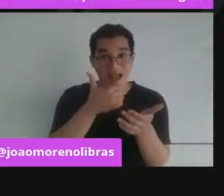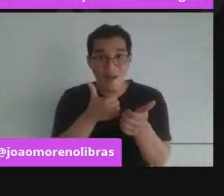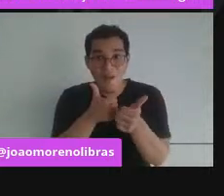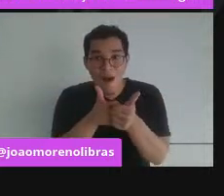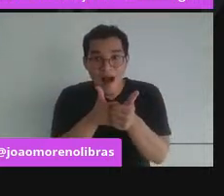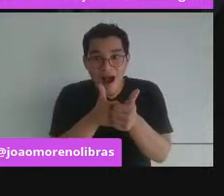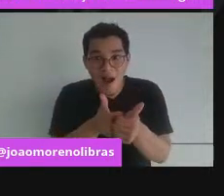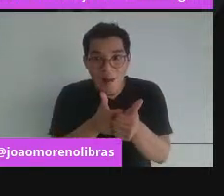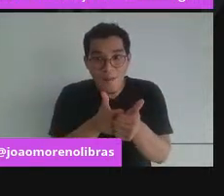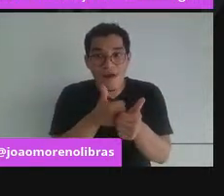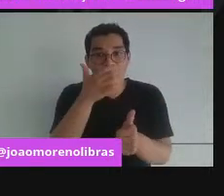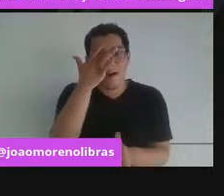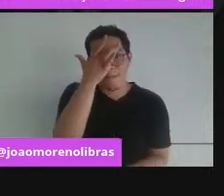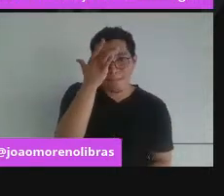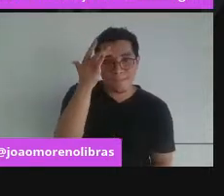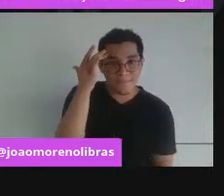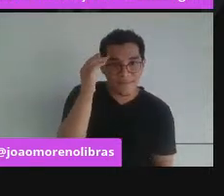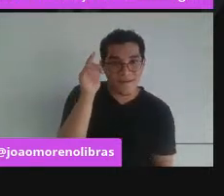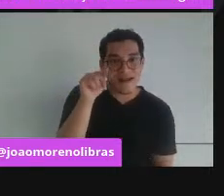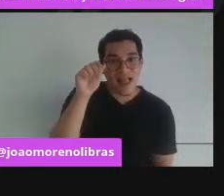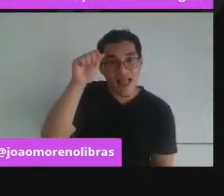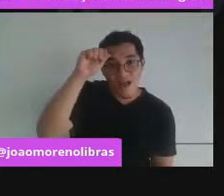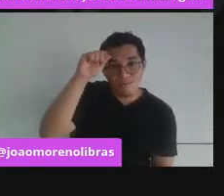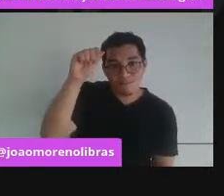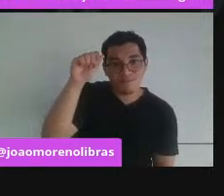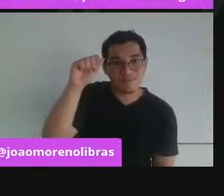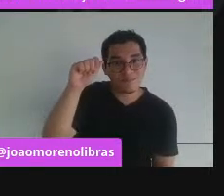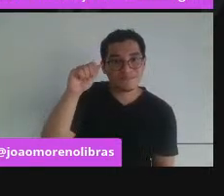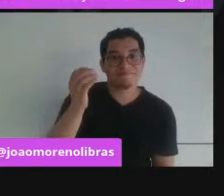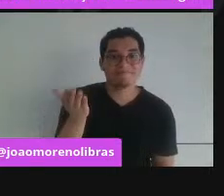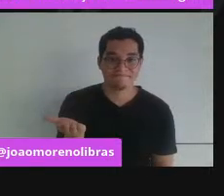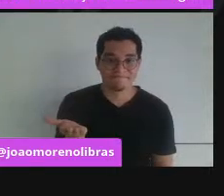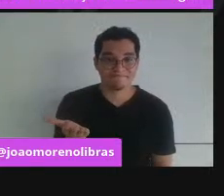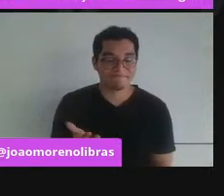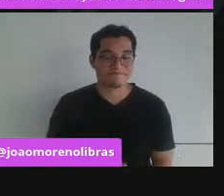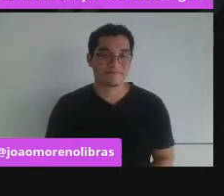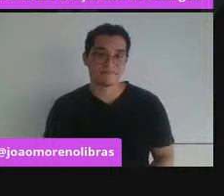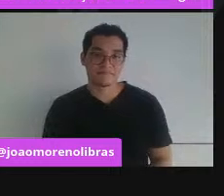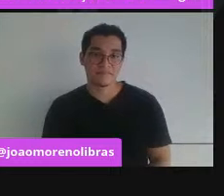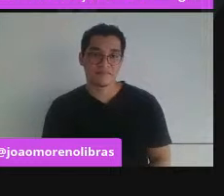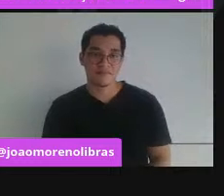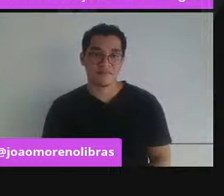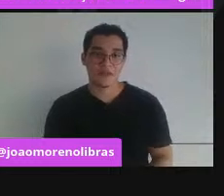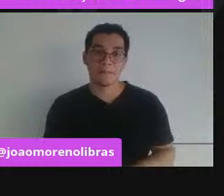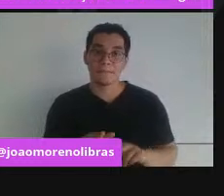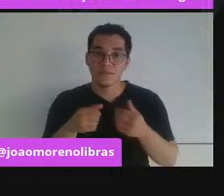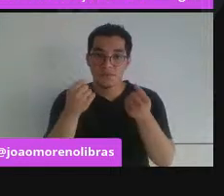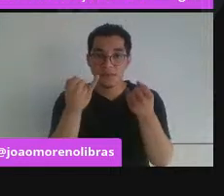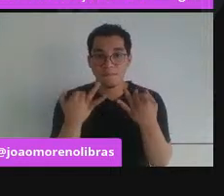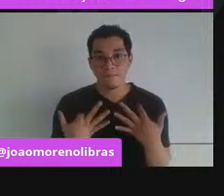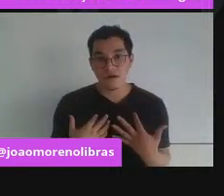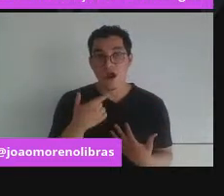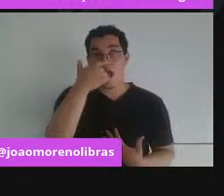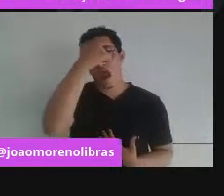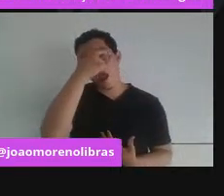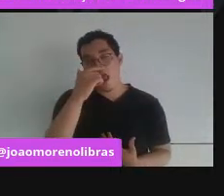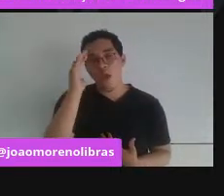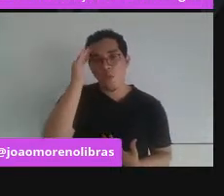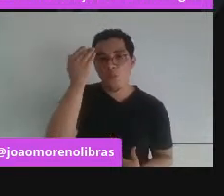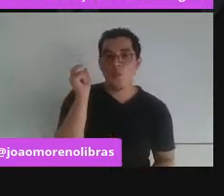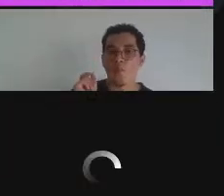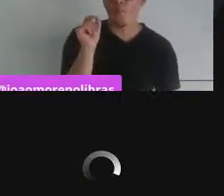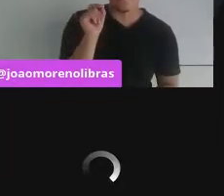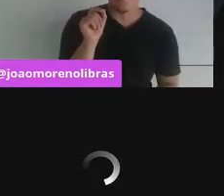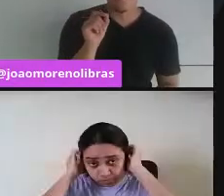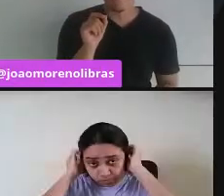concordo que é dessa maneira, tá certo? Então, eu digo assim, para explicar com minhas palavras, em síntese, o locutor é aquele